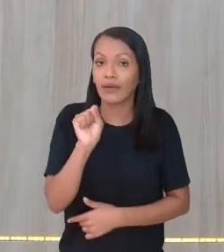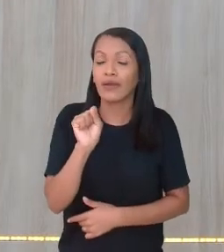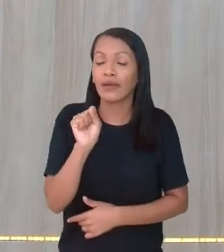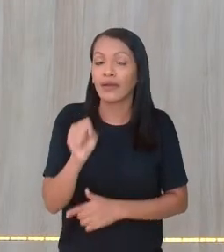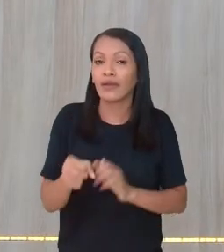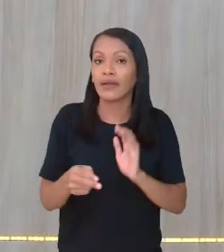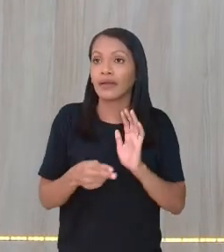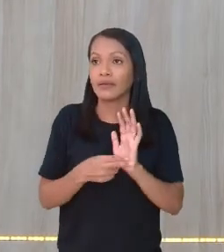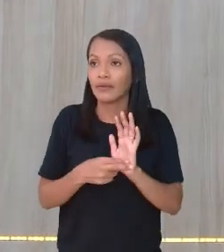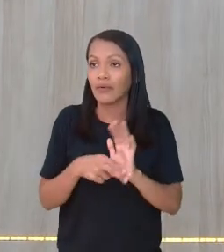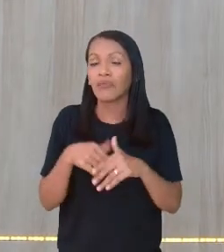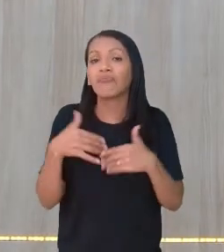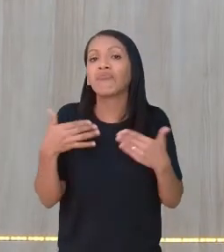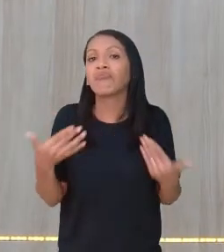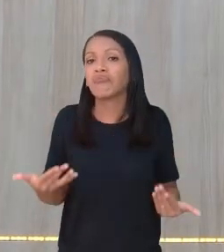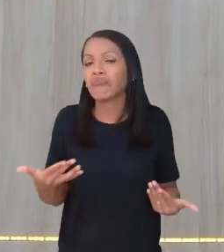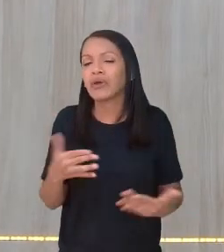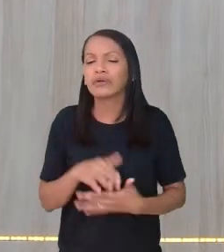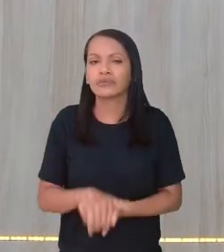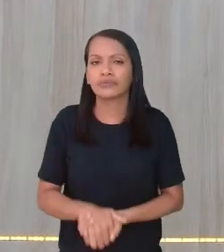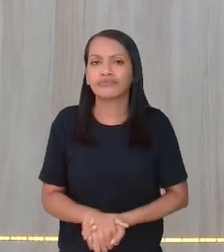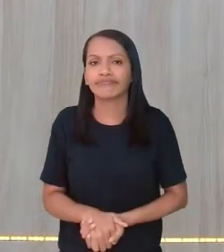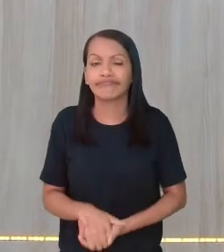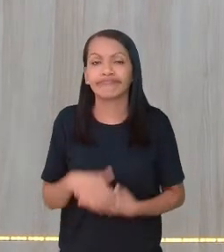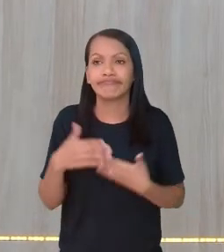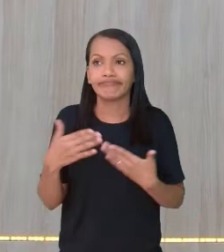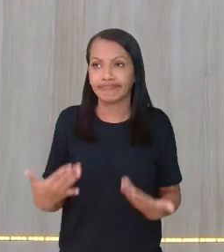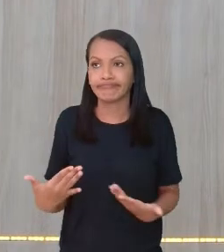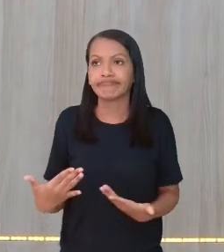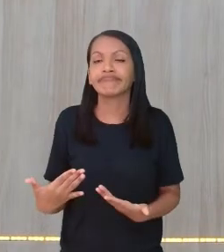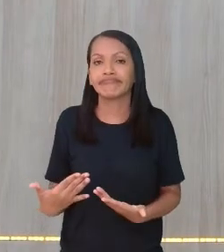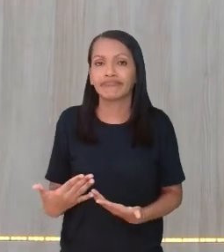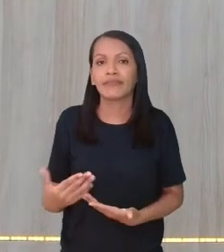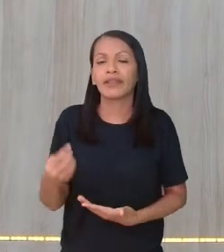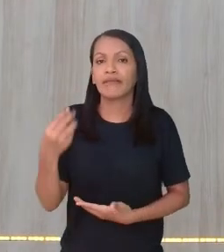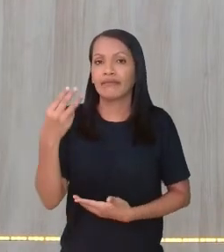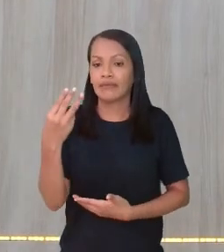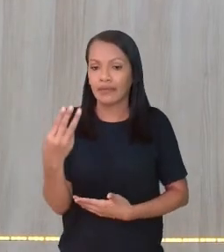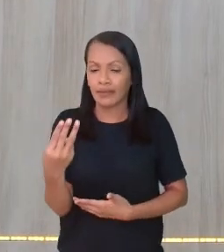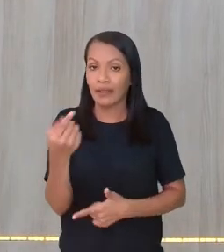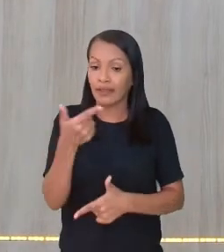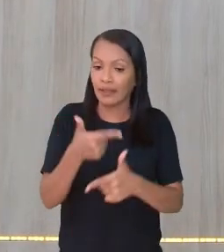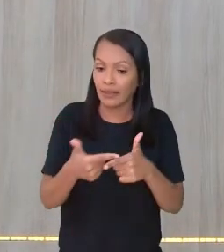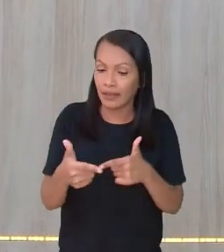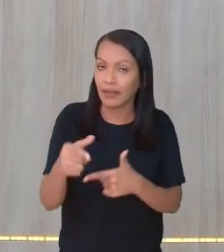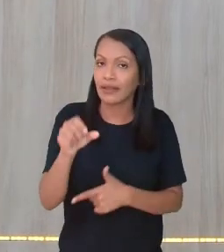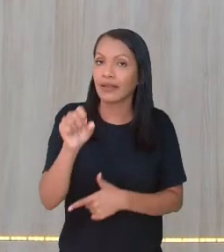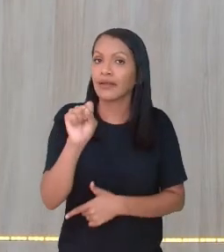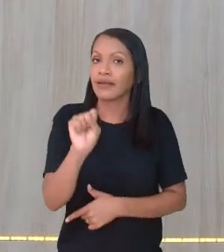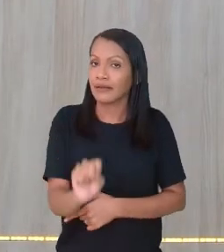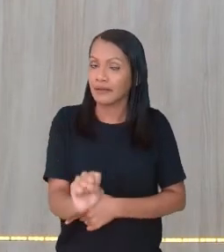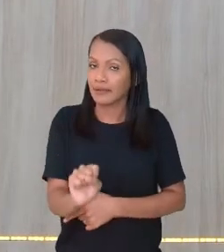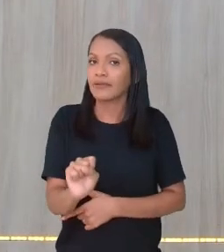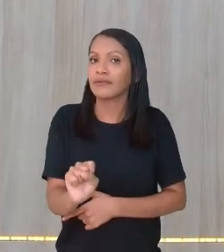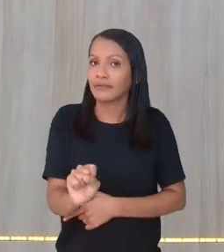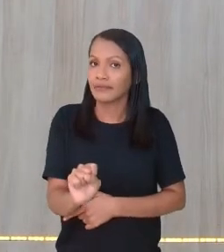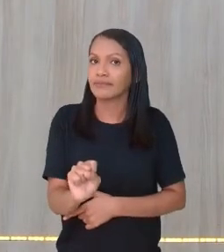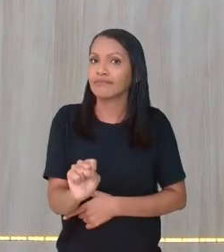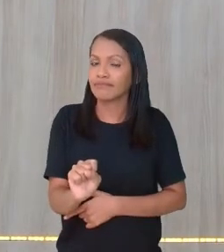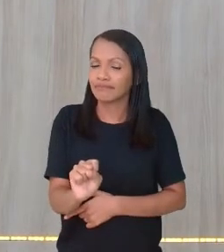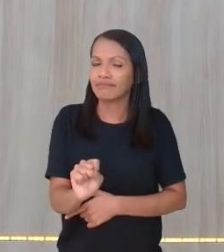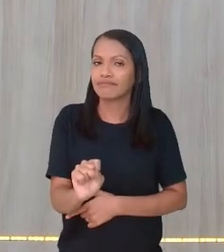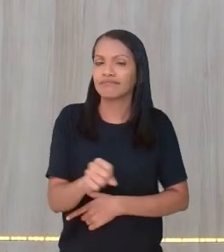4. Então, se ele gastasse aí 4/8, ele ia estar gastando a metade. Como ele só está